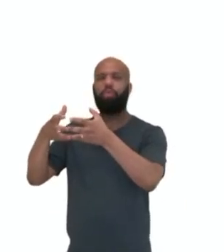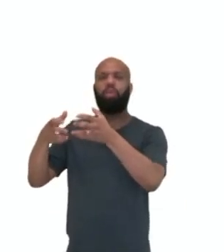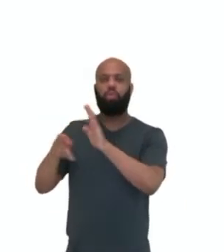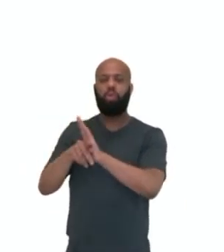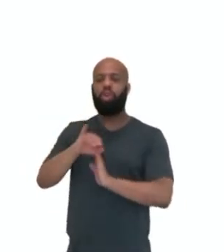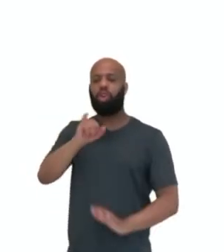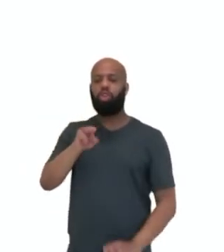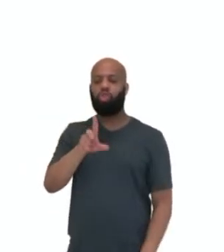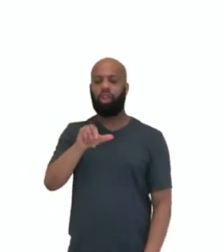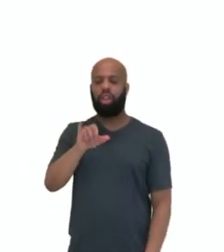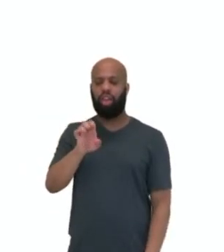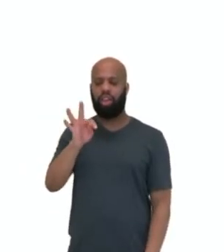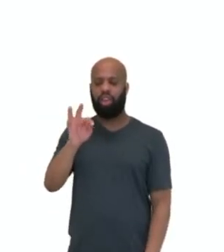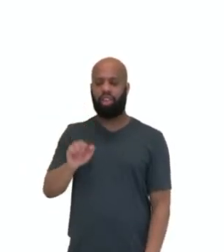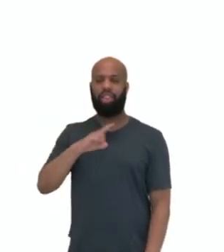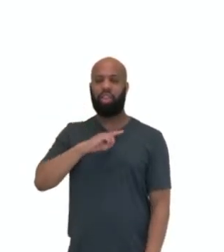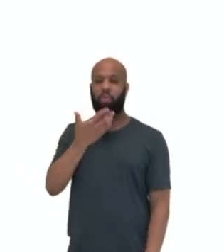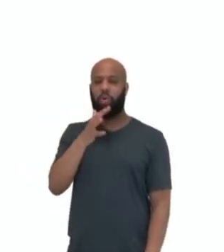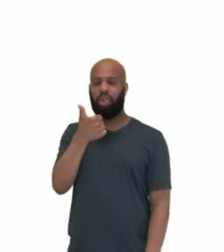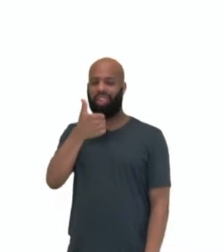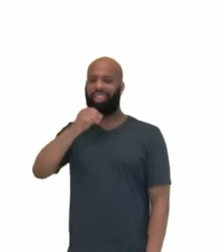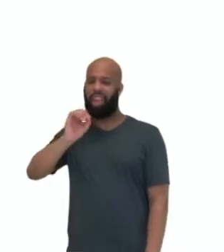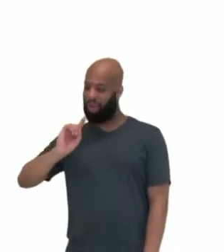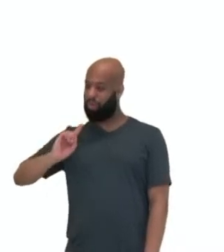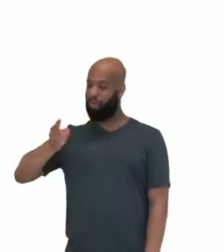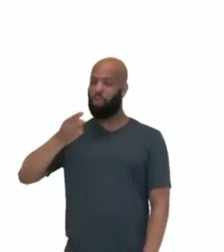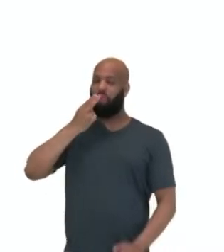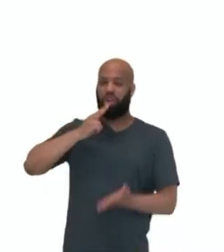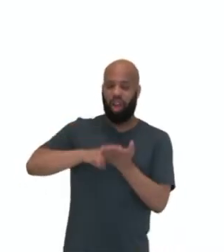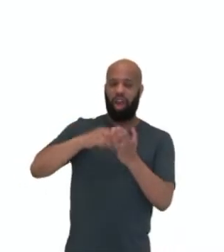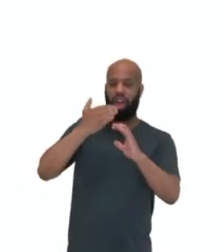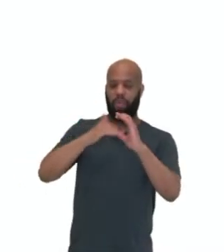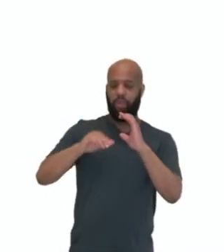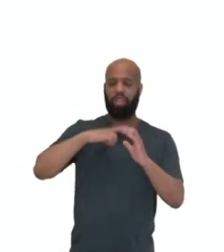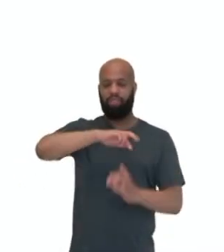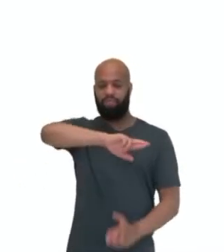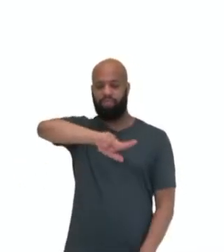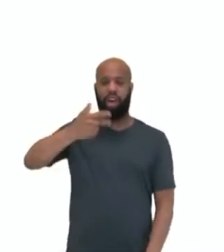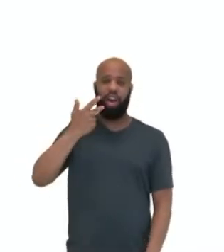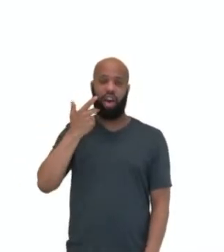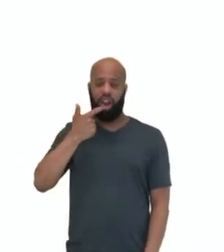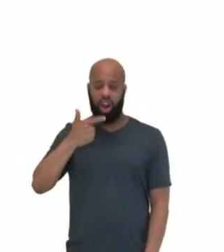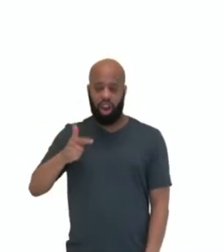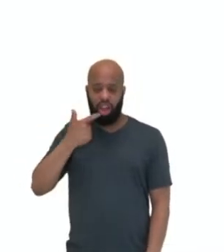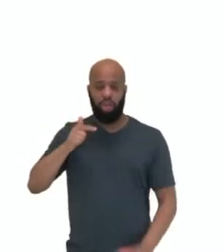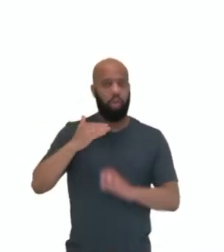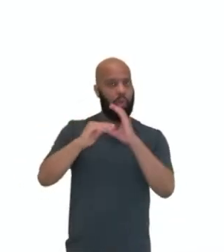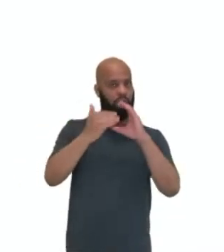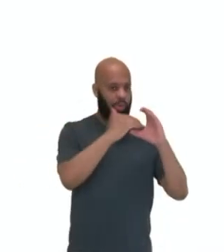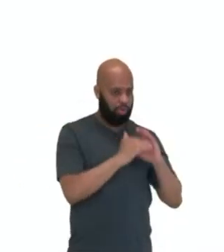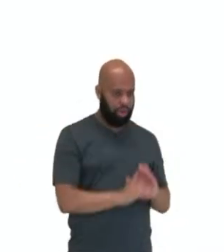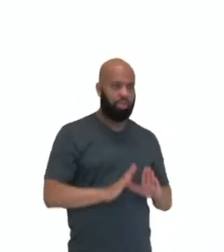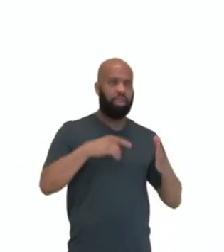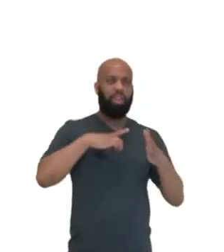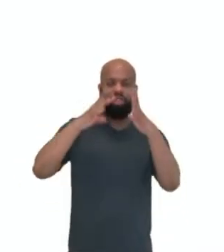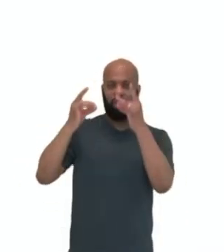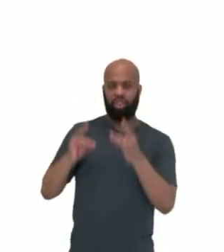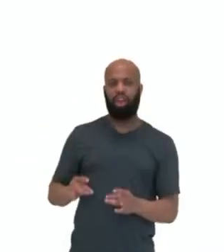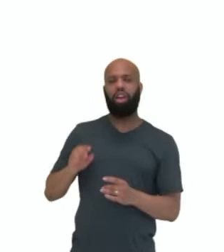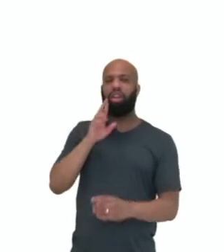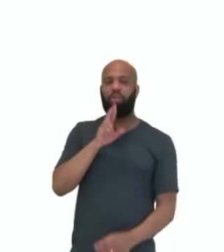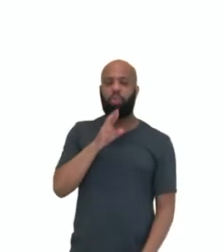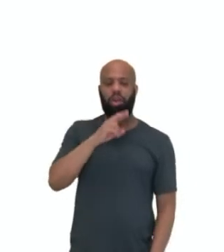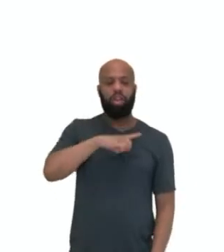recebe aproximadamente 10 mil cartas e e-mails nos mais diversos idiomas. E aqui ele vai detalhando que são respondidos